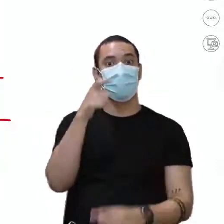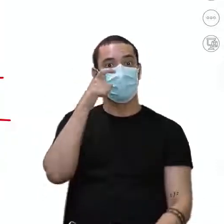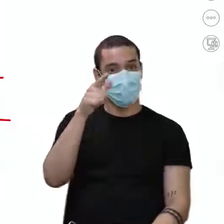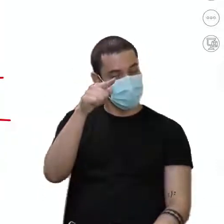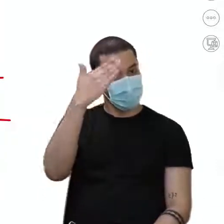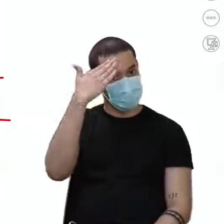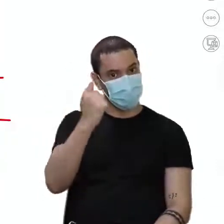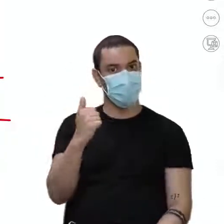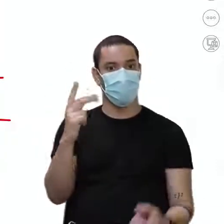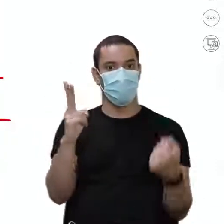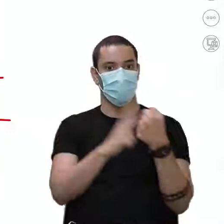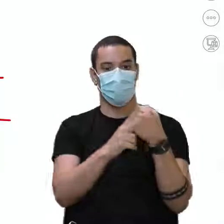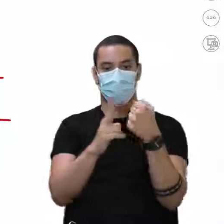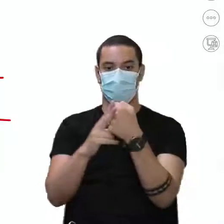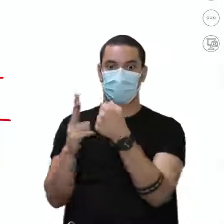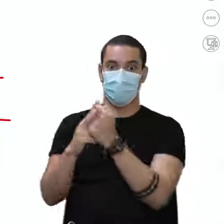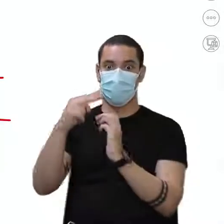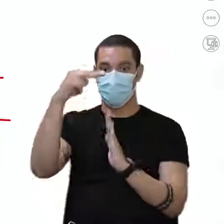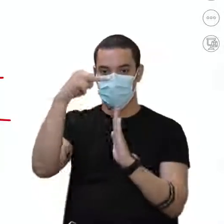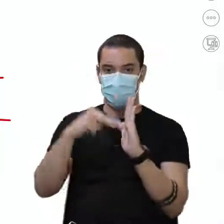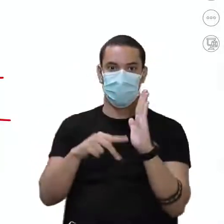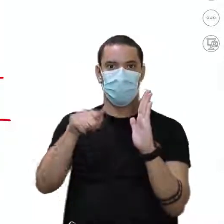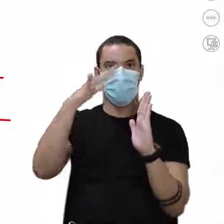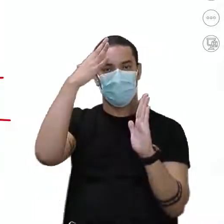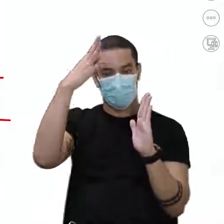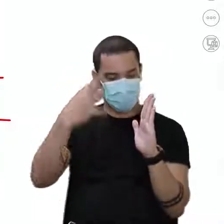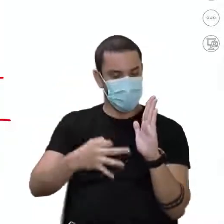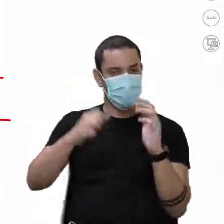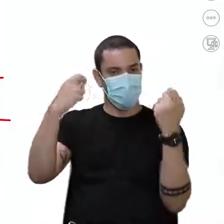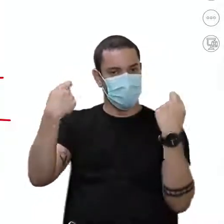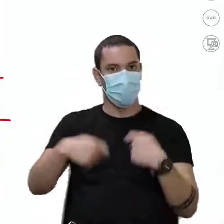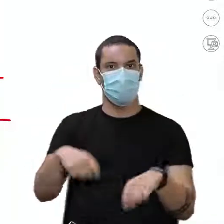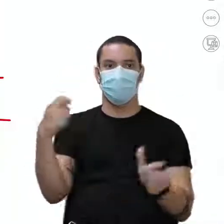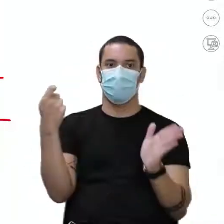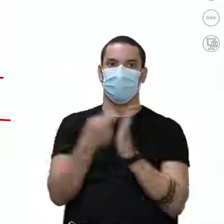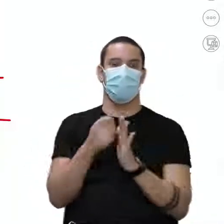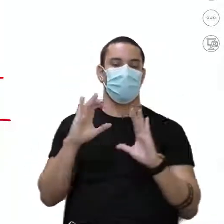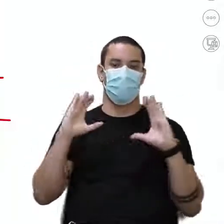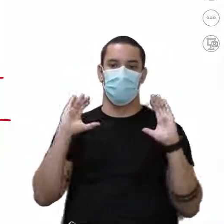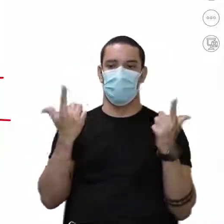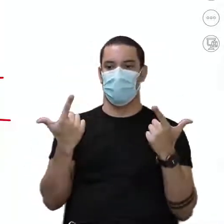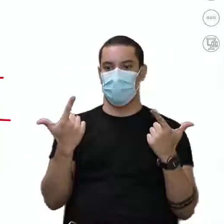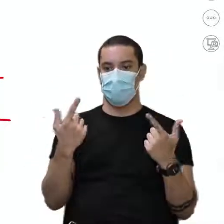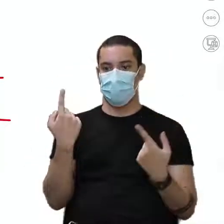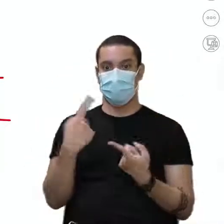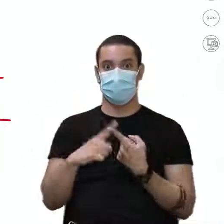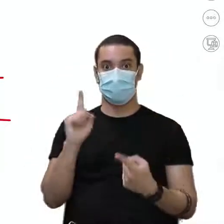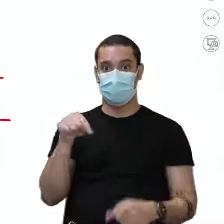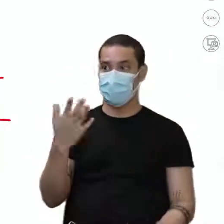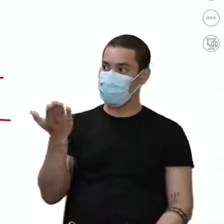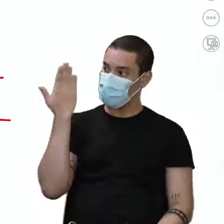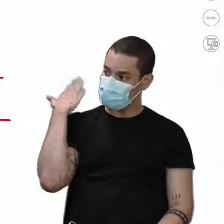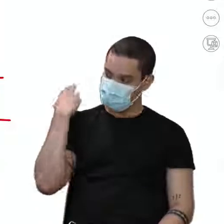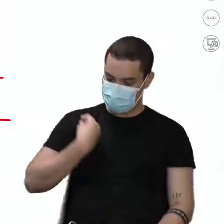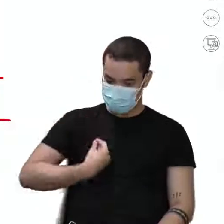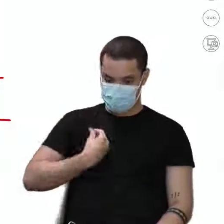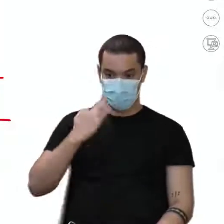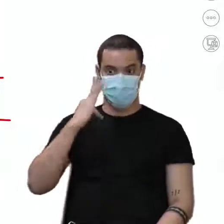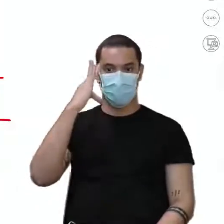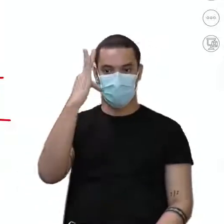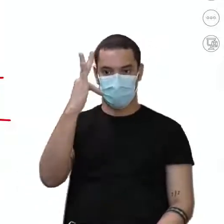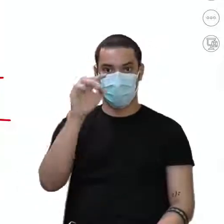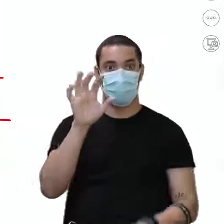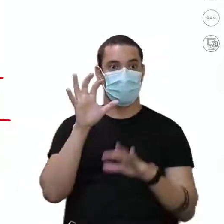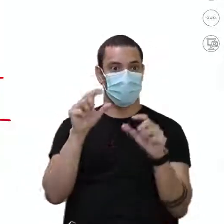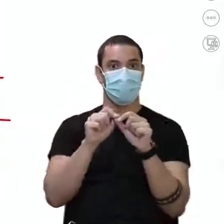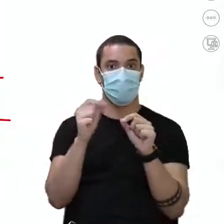qual é o tempo verbal que você está lendo, que você está lidando ali naquele momento. Se é presente, passado, e dessa forma você consegue até